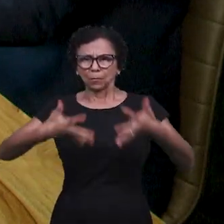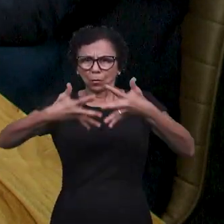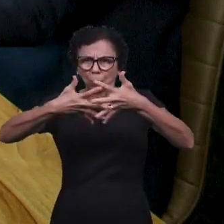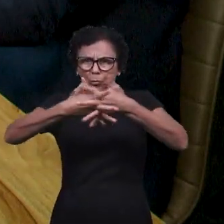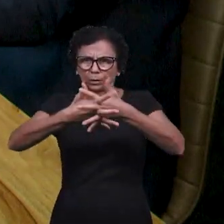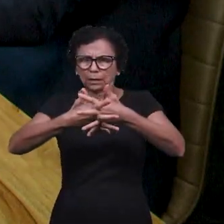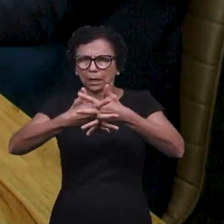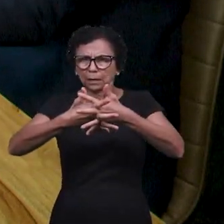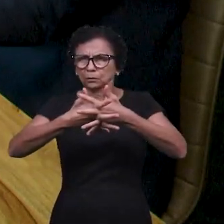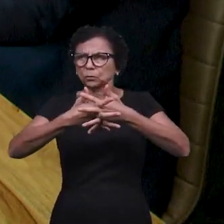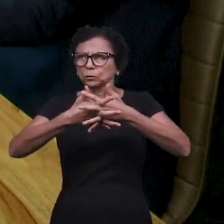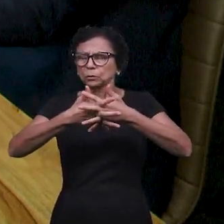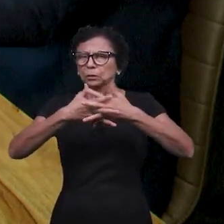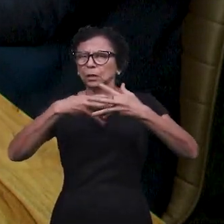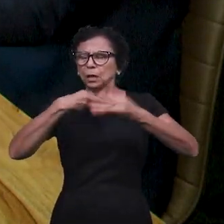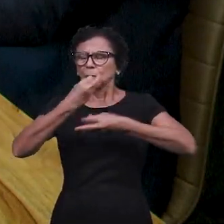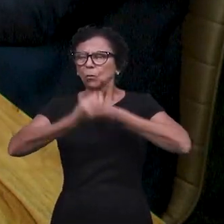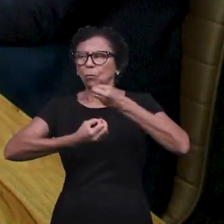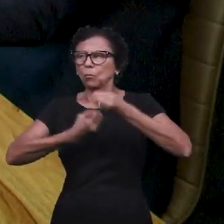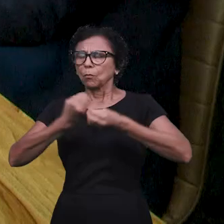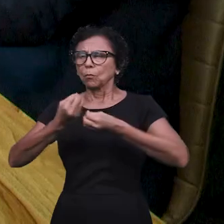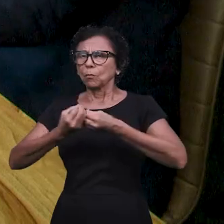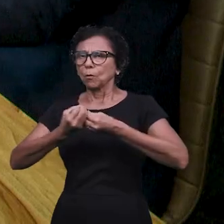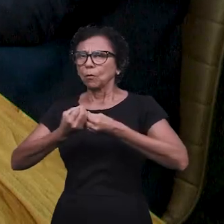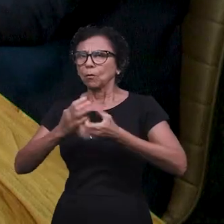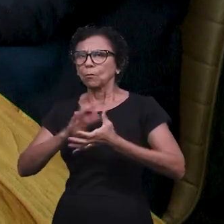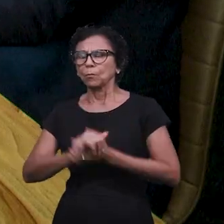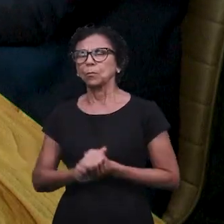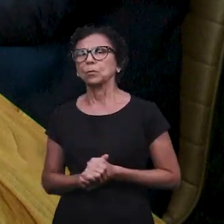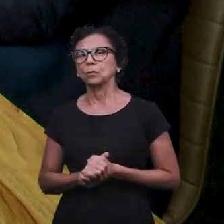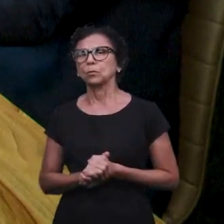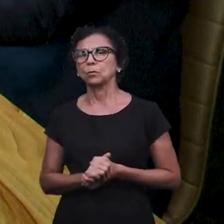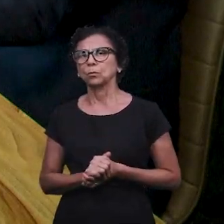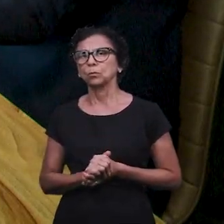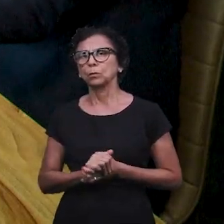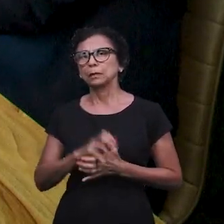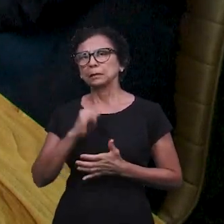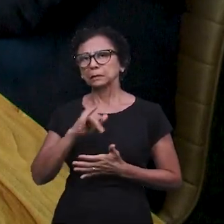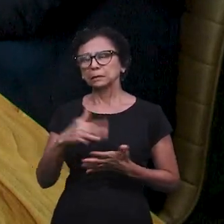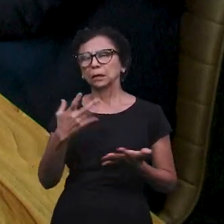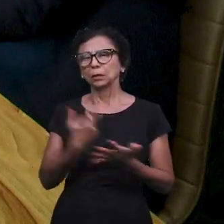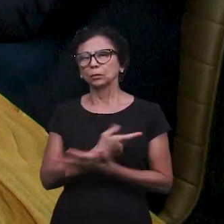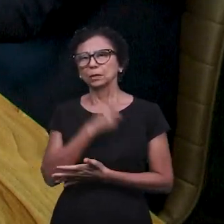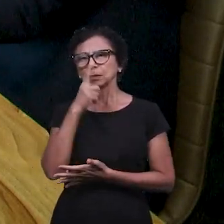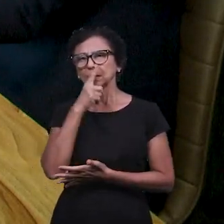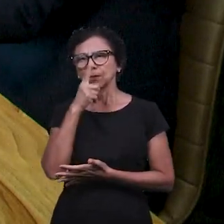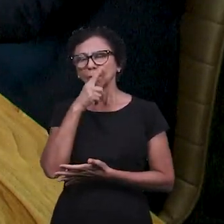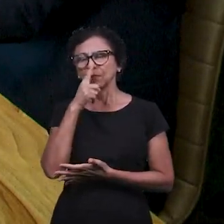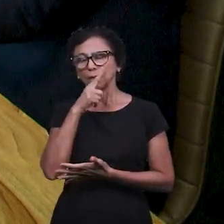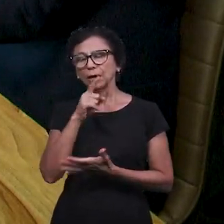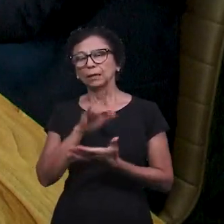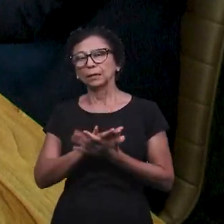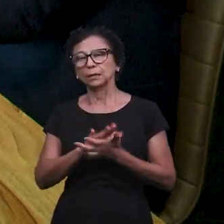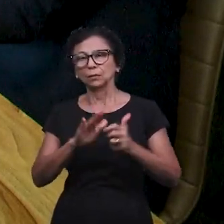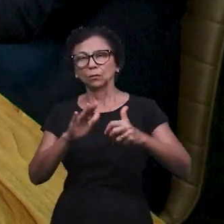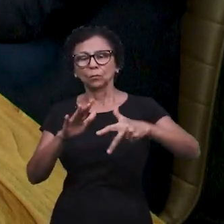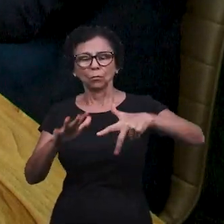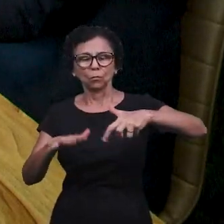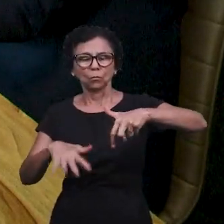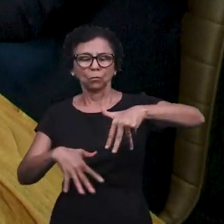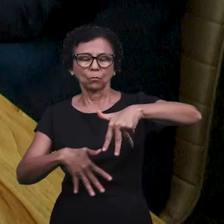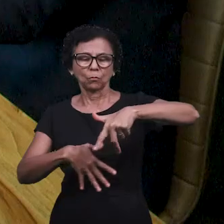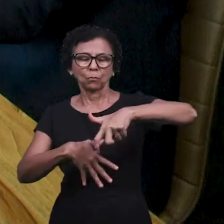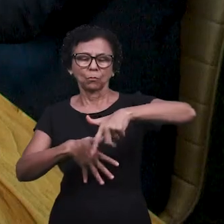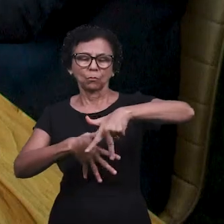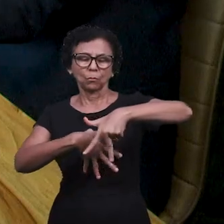reduzir ou excluir, né, a responsabilidade penal do dirigente da empresa? Esse é um ponto bem importante, doutor Rodrigo,